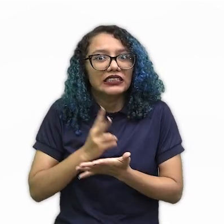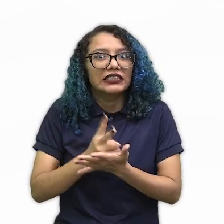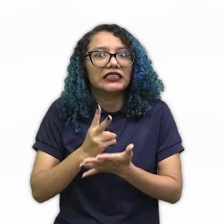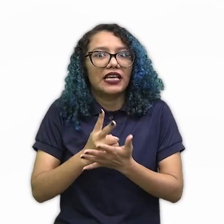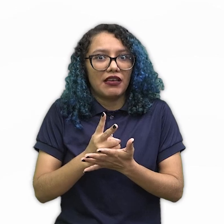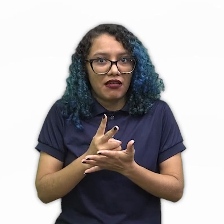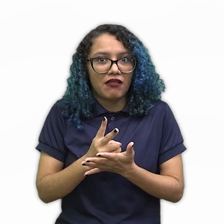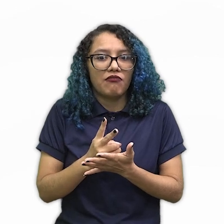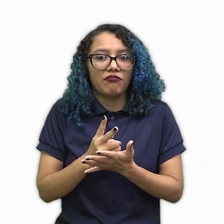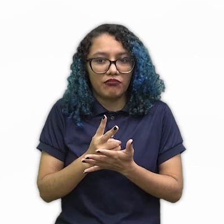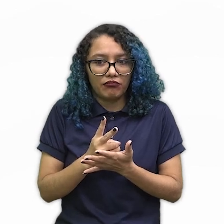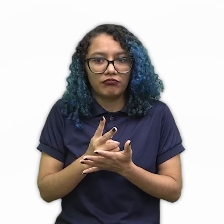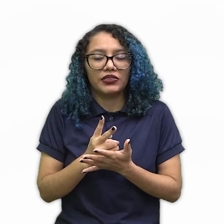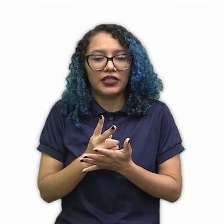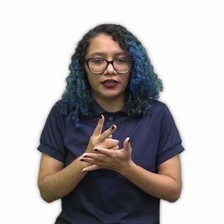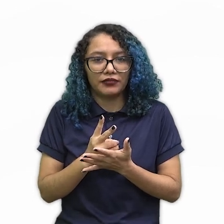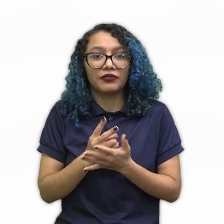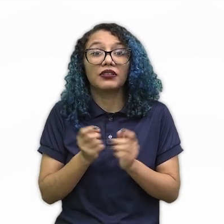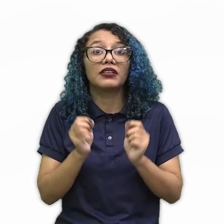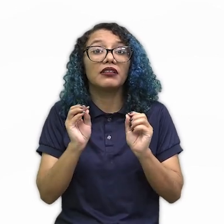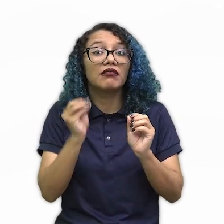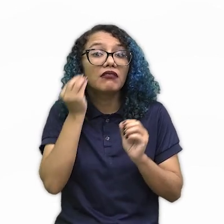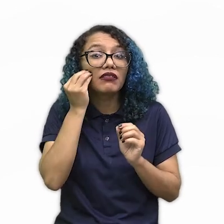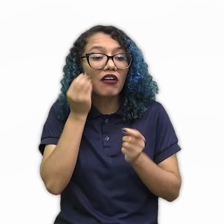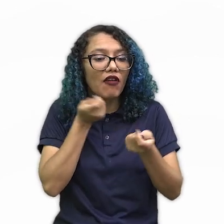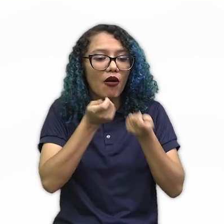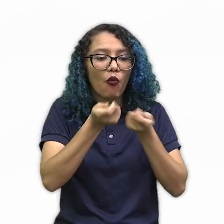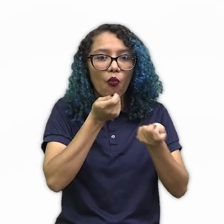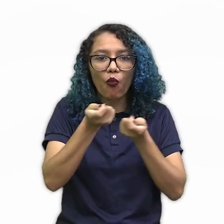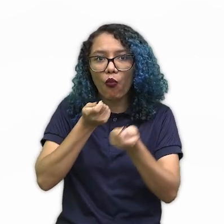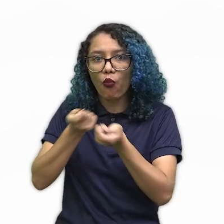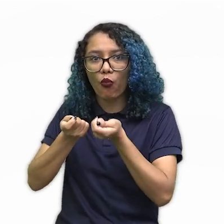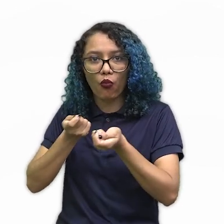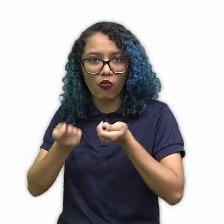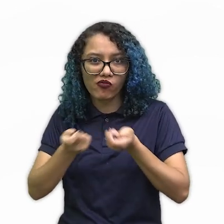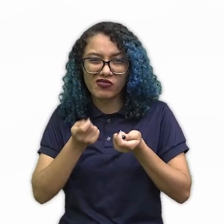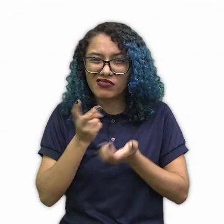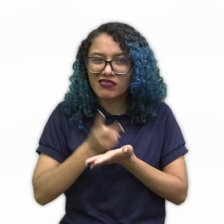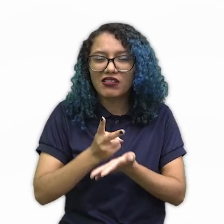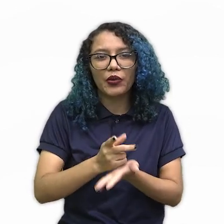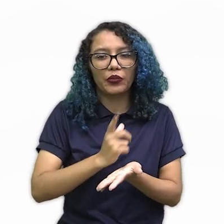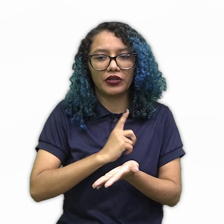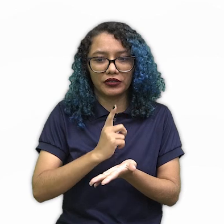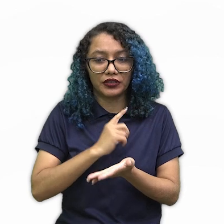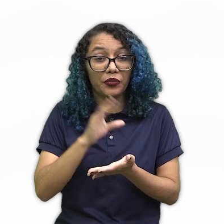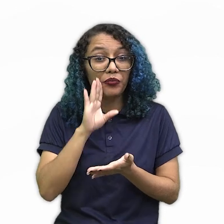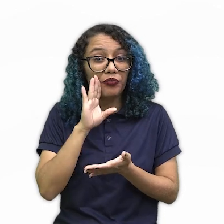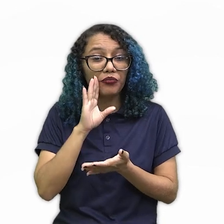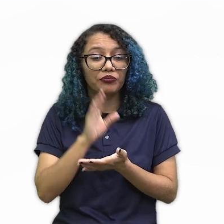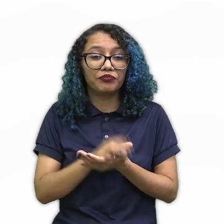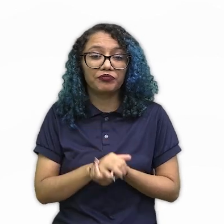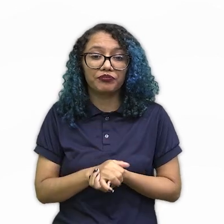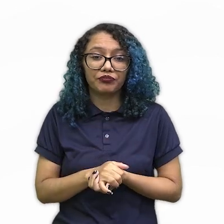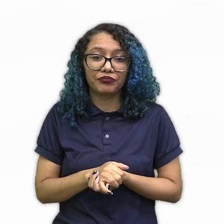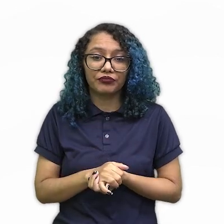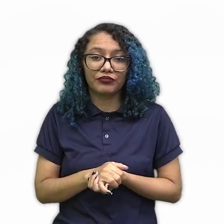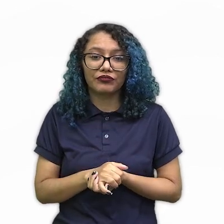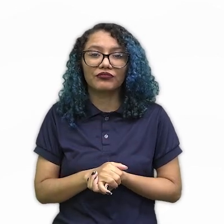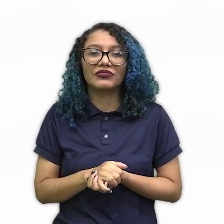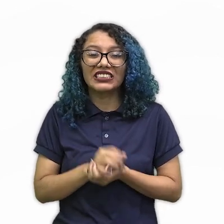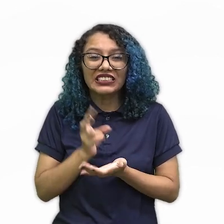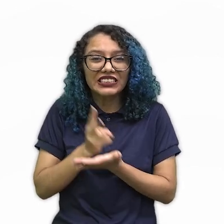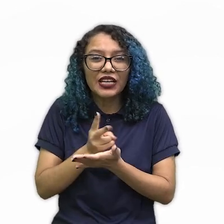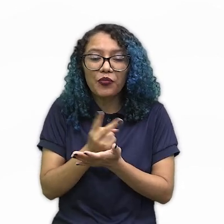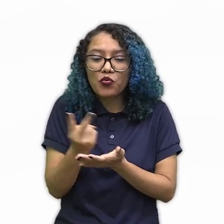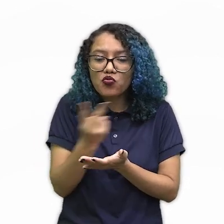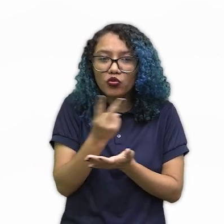ali o controle do espaço mundial. Principalmente, né, entre essa tensão era maior